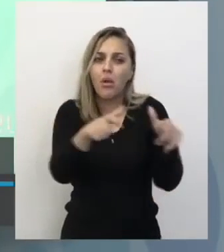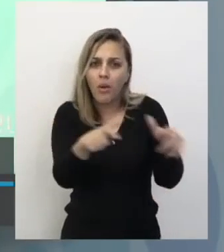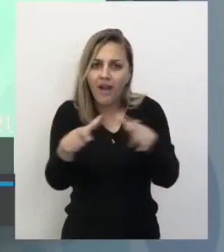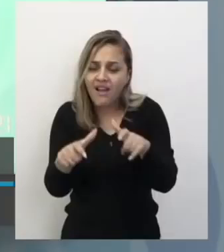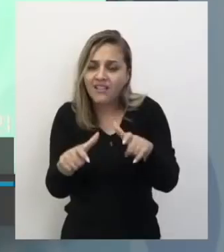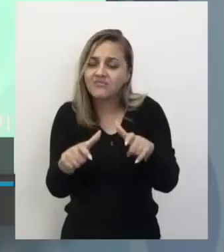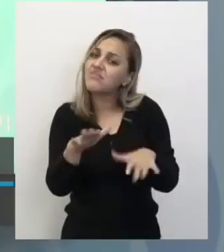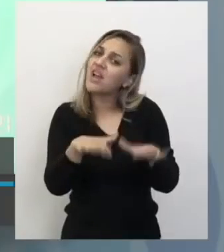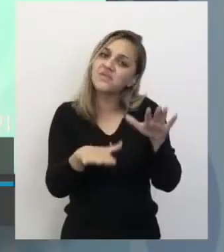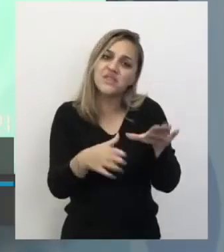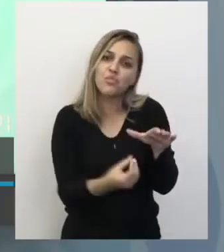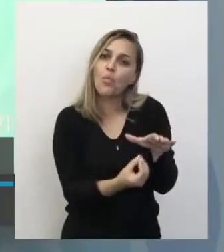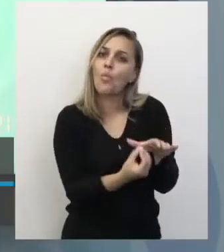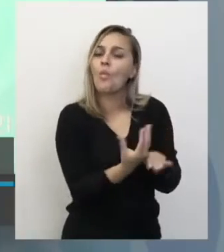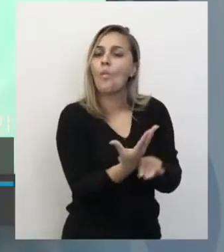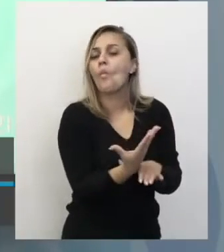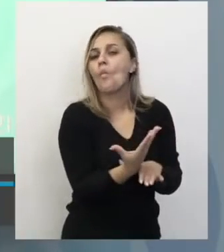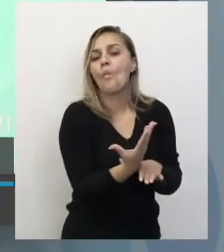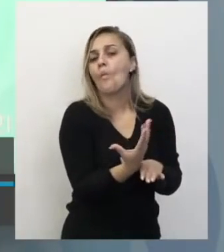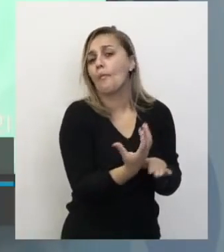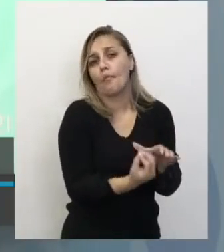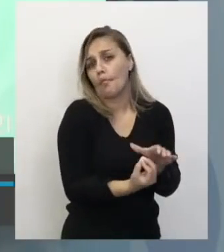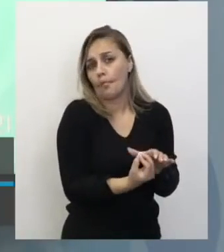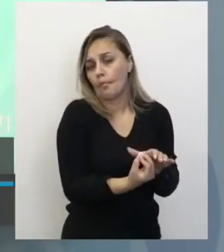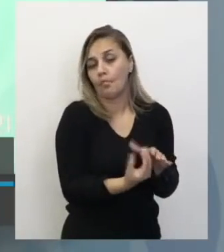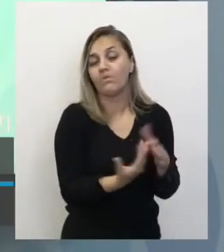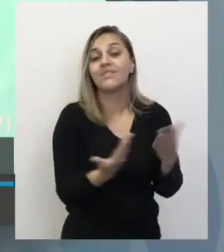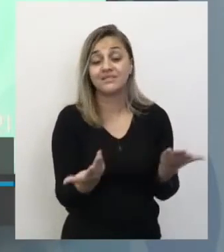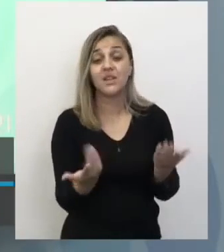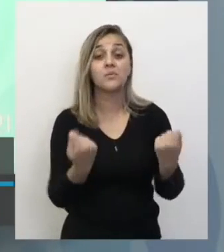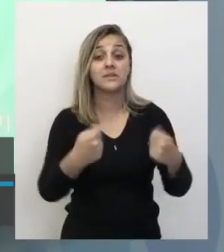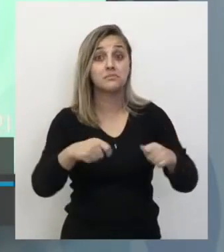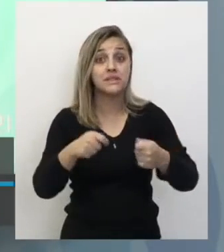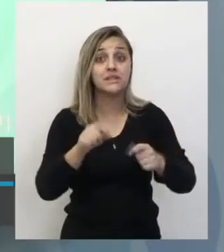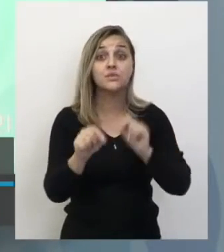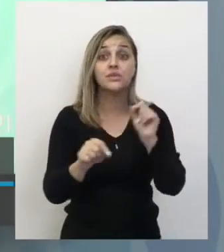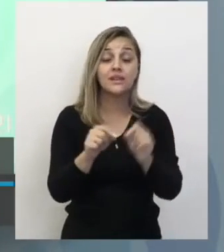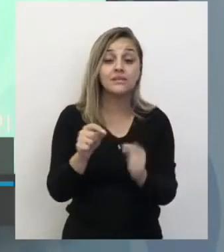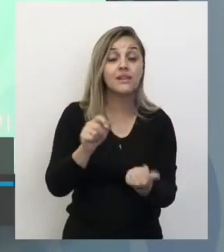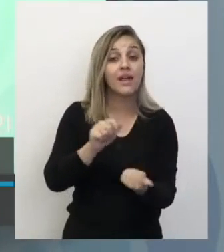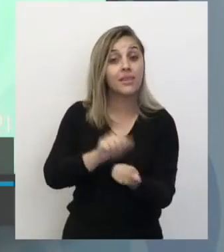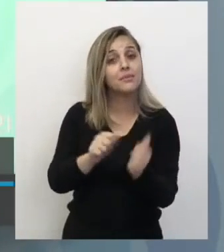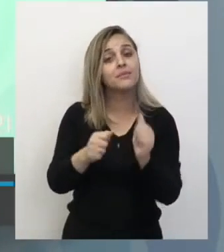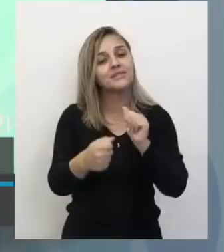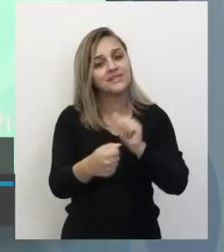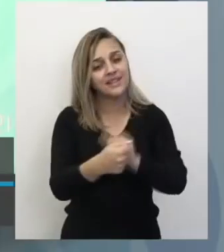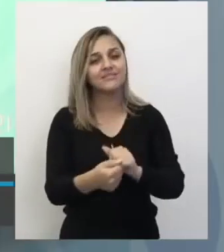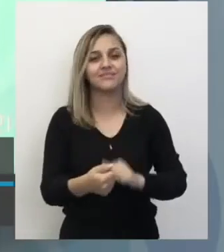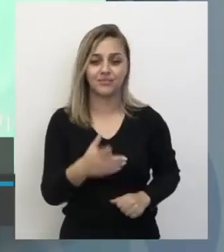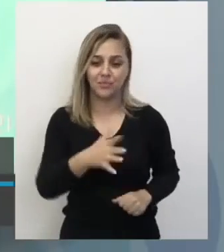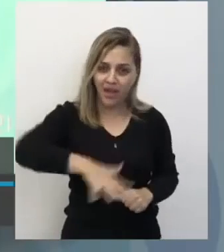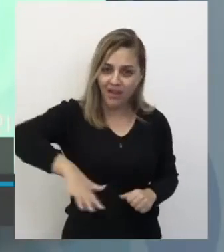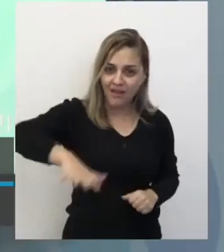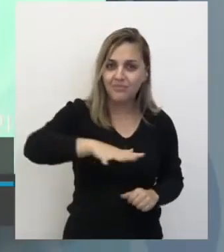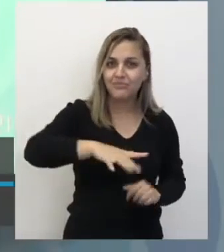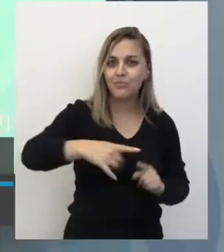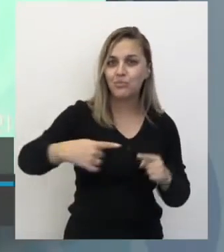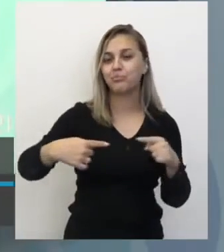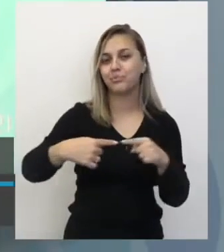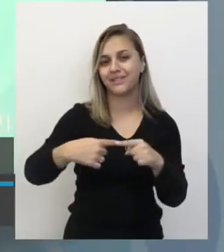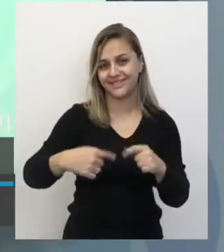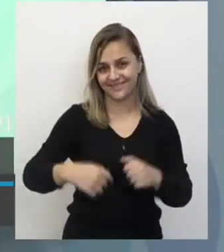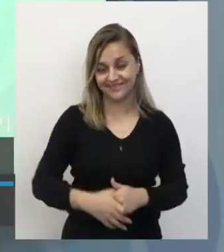isso? Então você precisa ir adaptando aquilo que você consegue utilizar naquela região. Tá